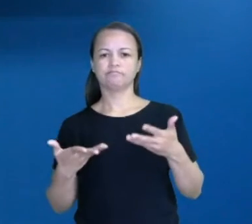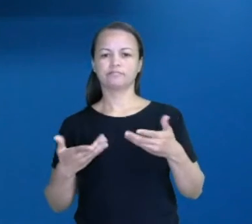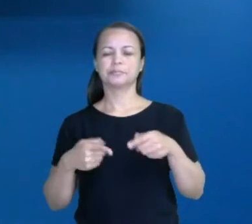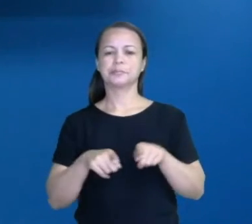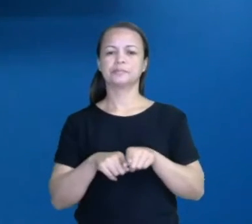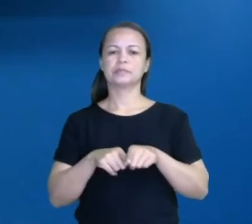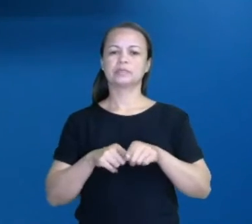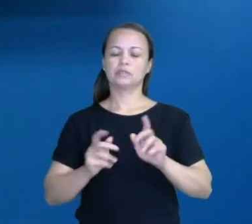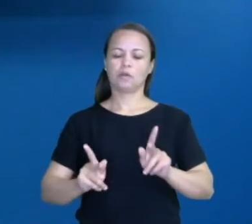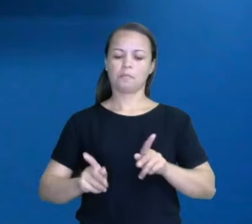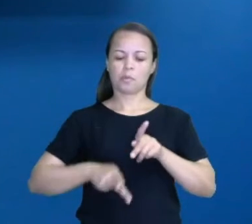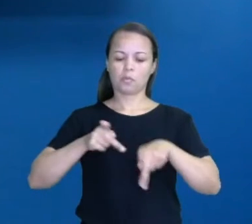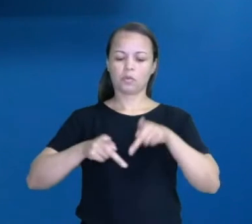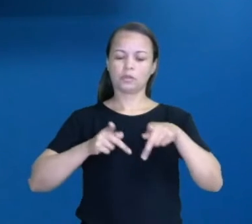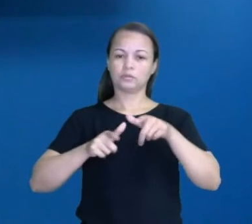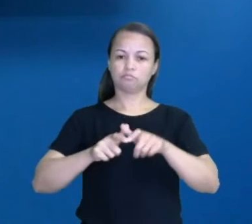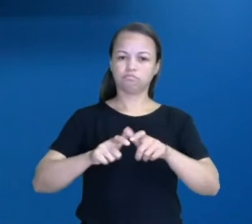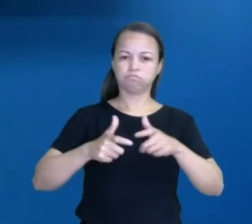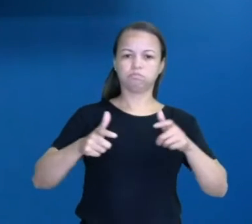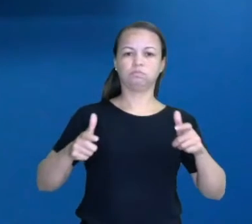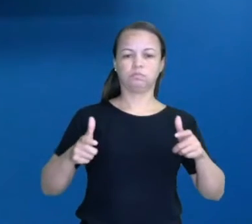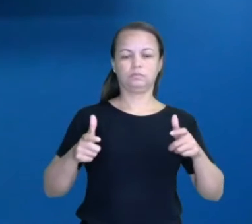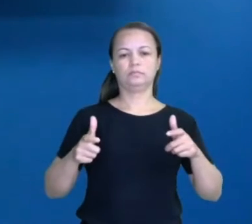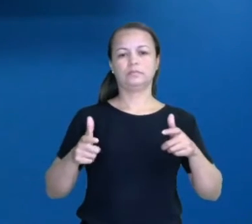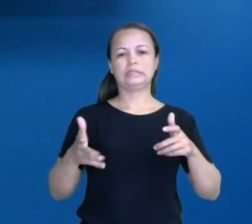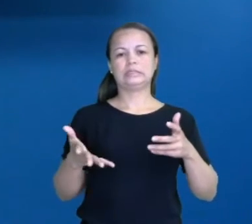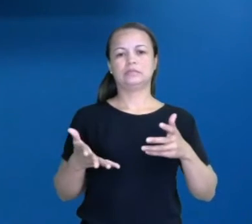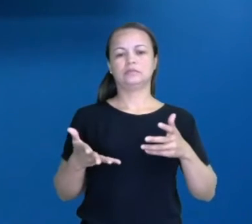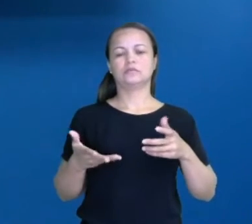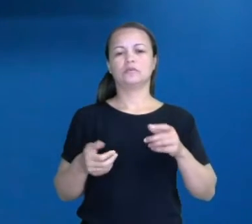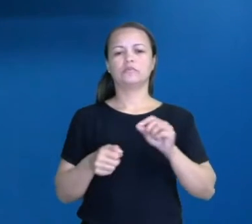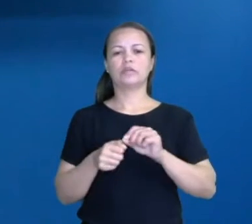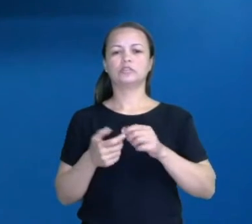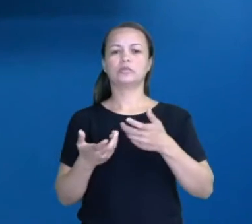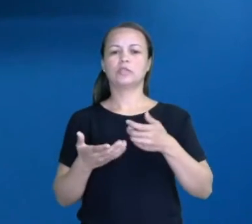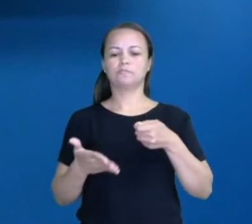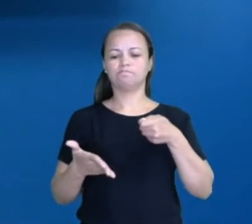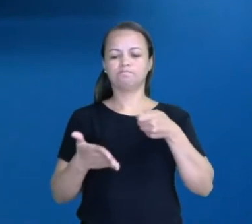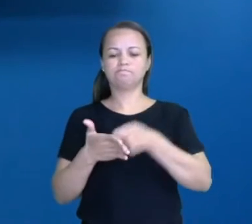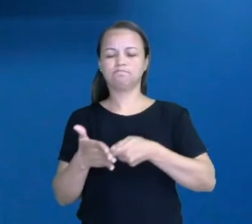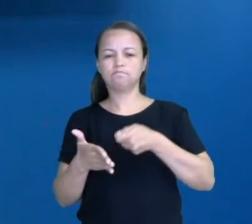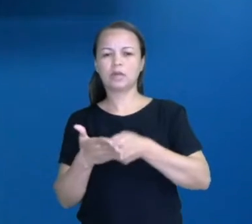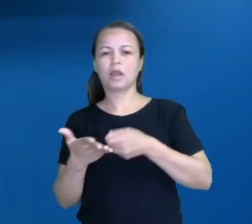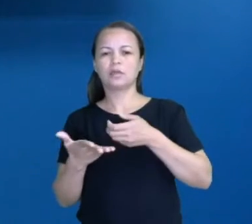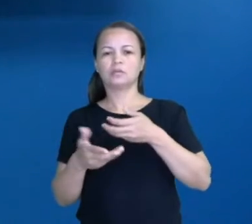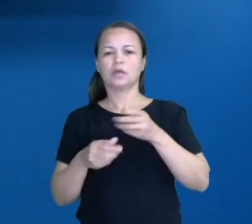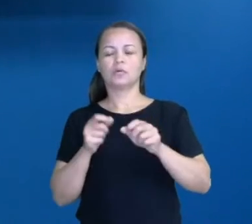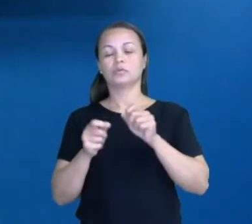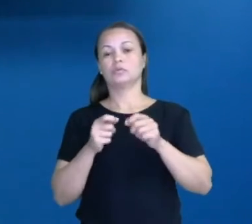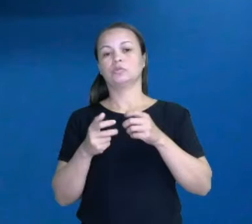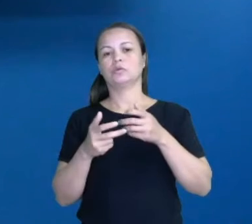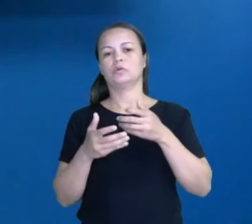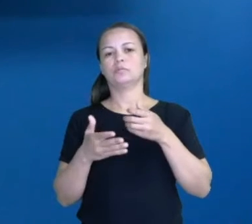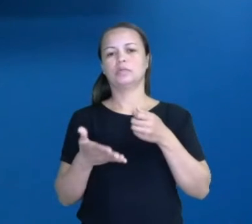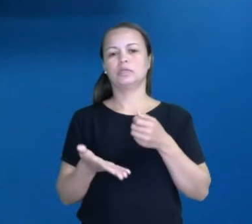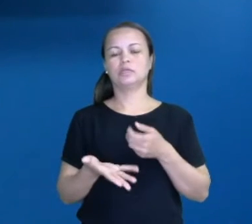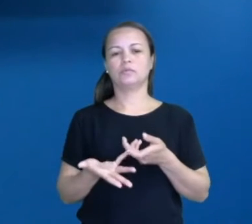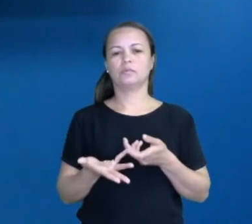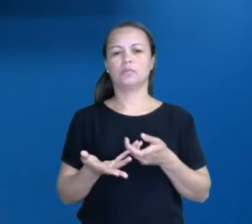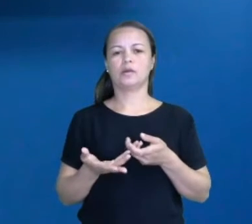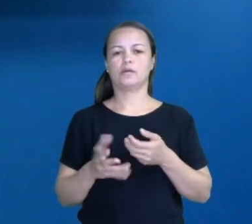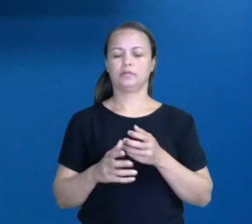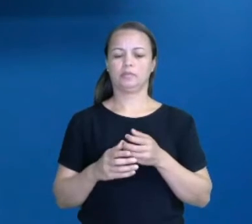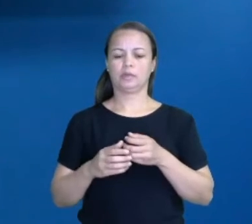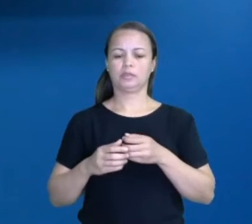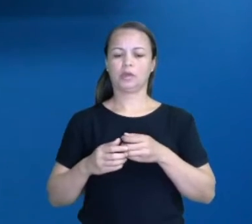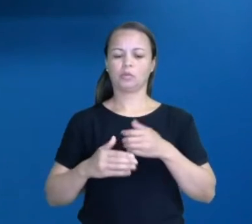aumento da população, ele faz com que haja uma pressão, uma demanda sobre o